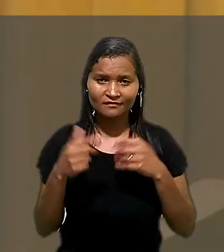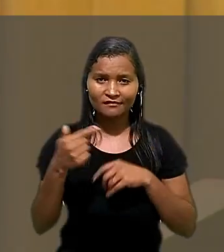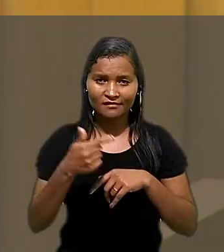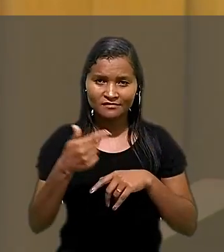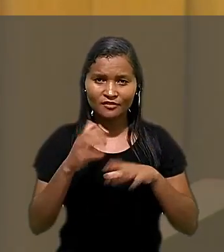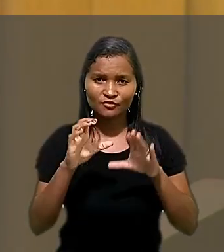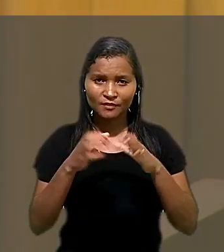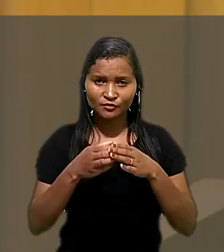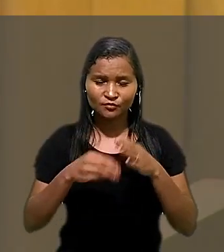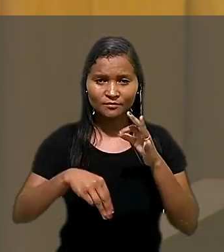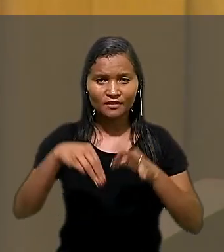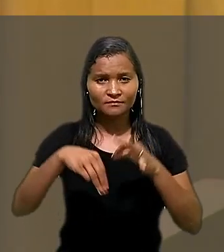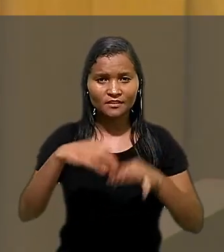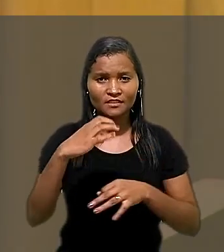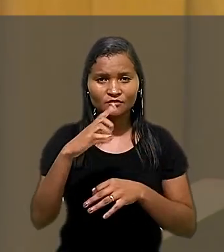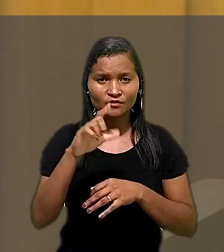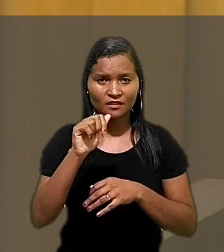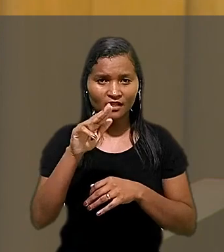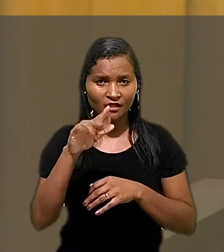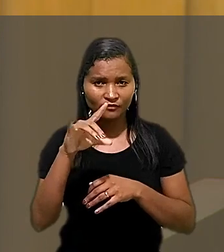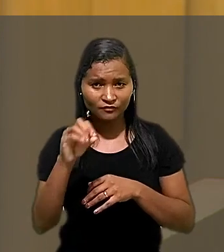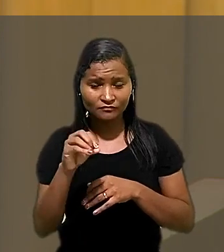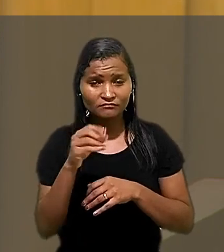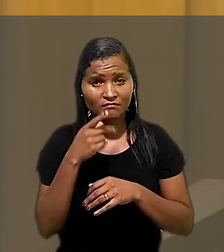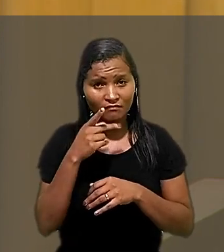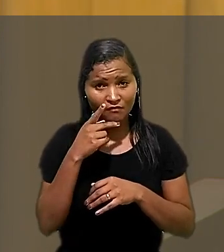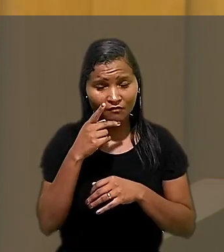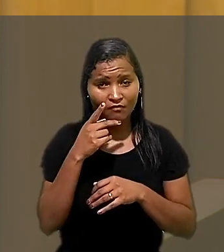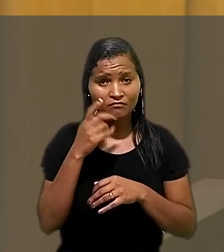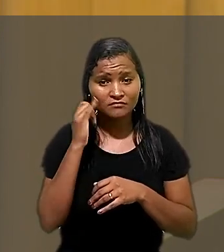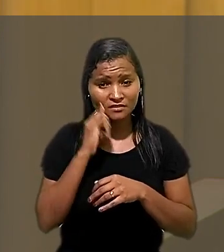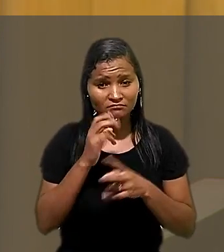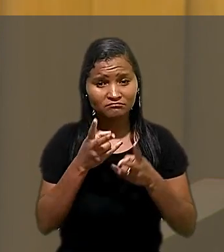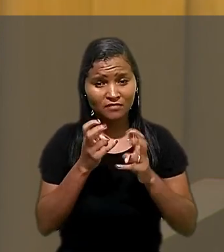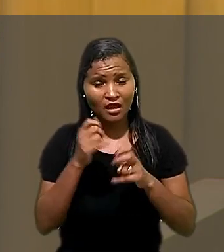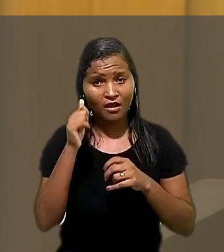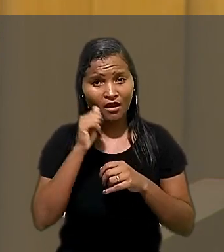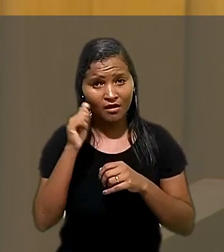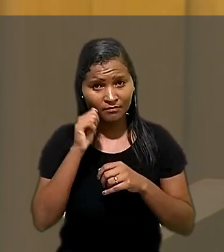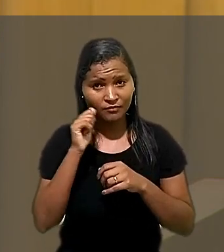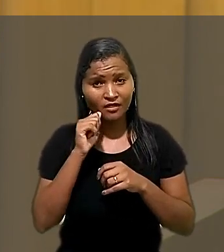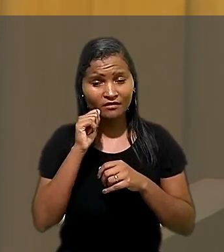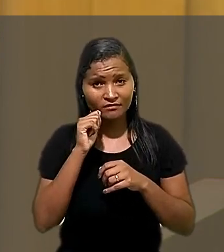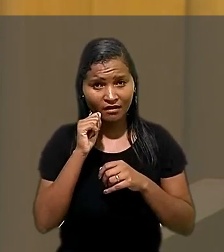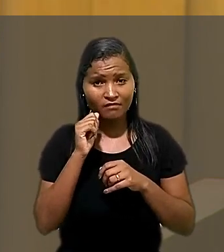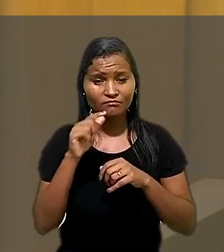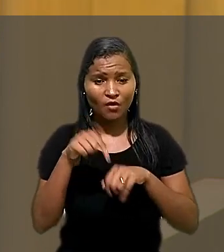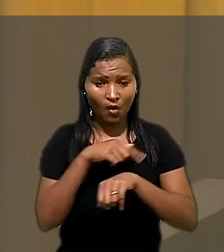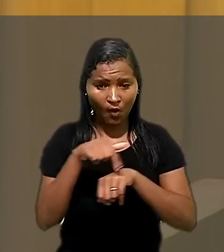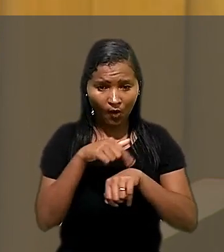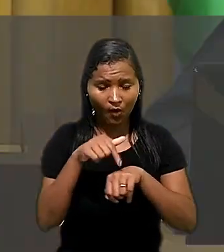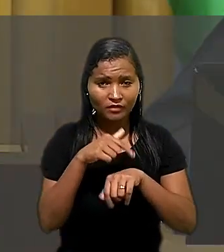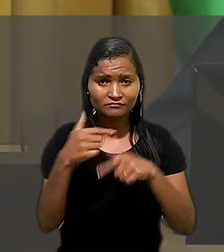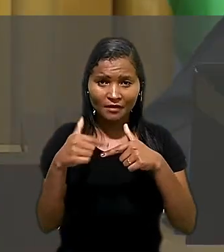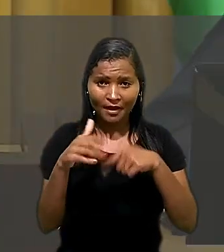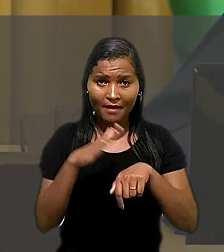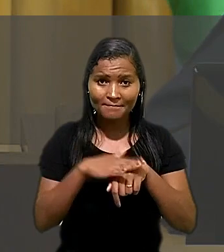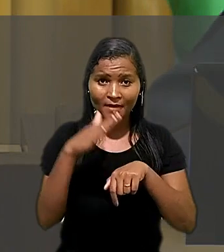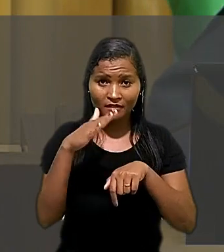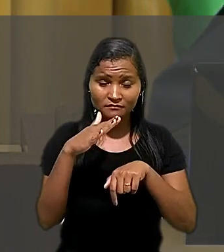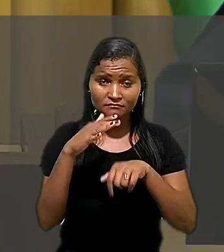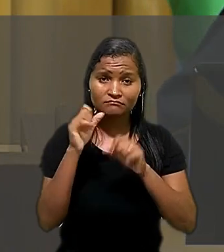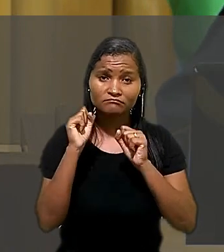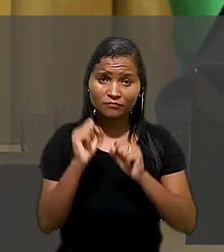turma, ministro Cláudio Brandão, considerou que basta a constatação de que a empregada estava submetida à sobrejornada para que